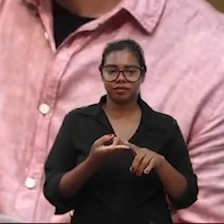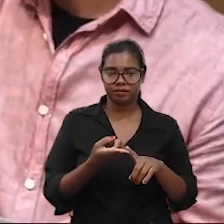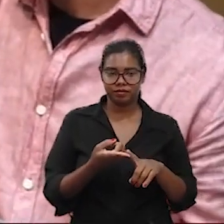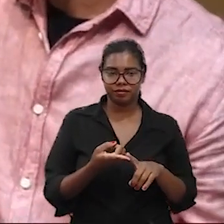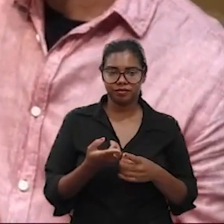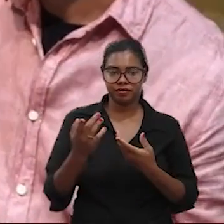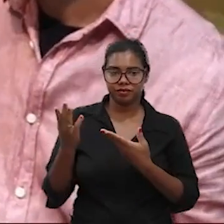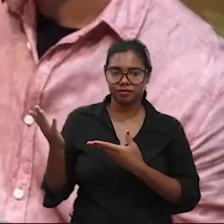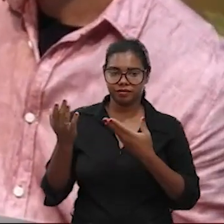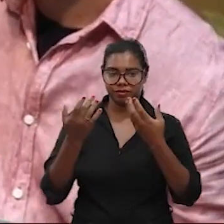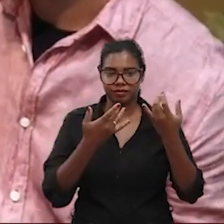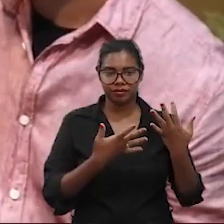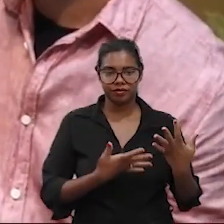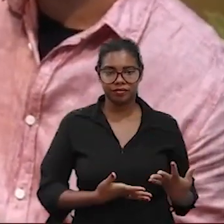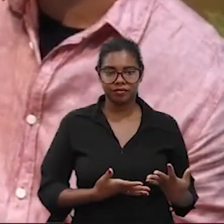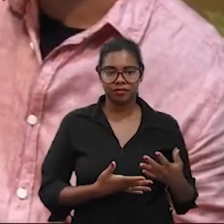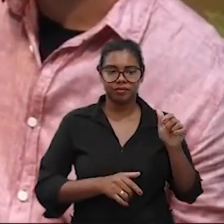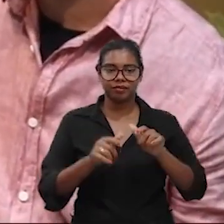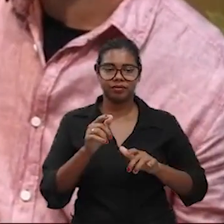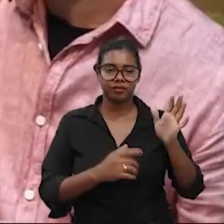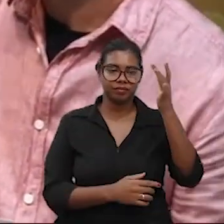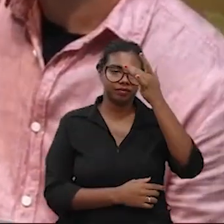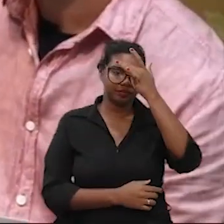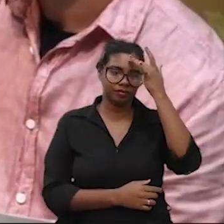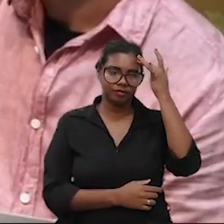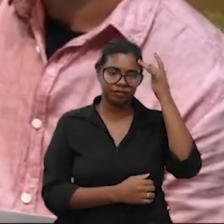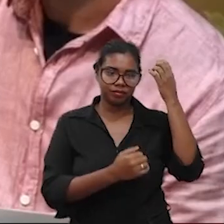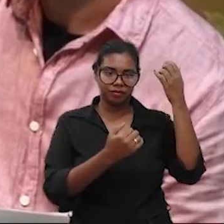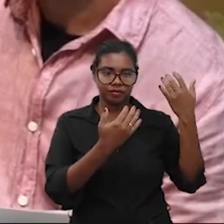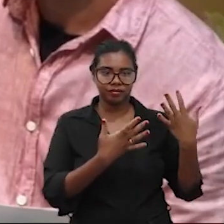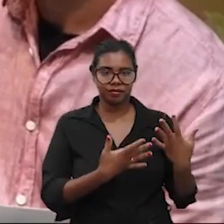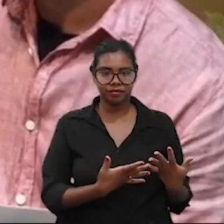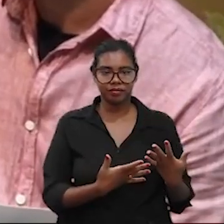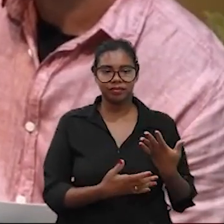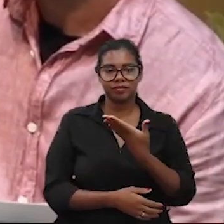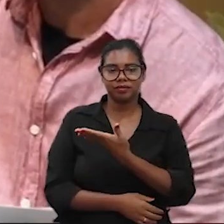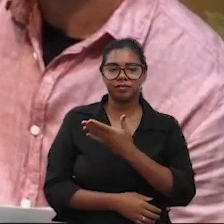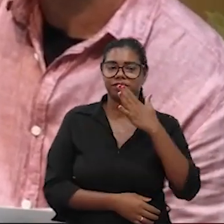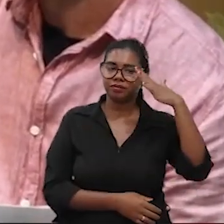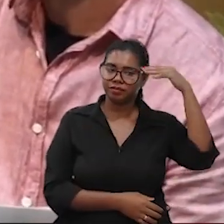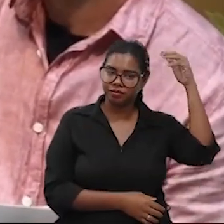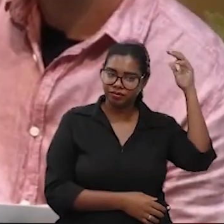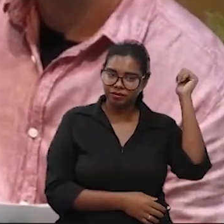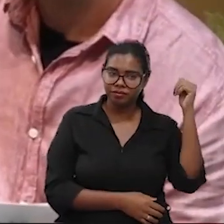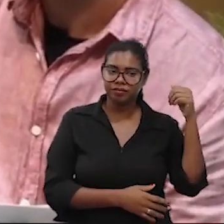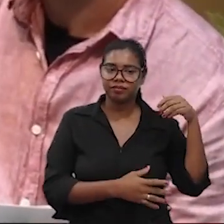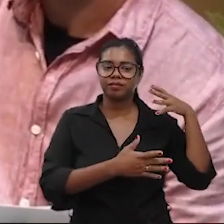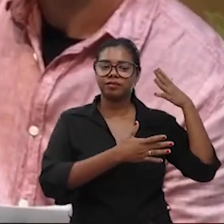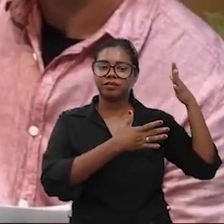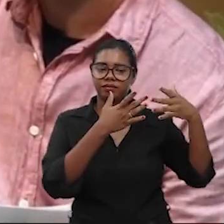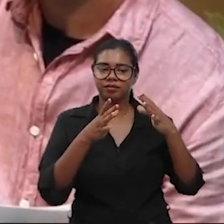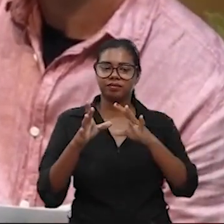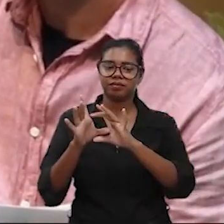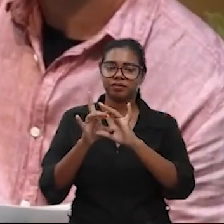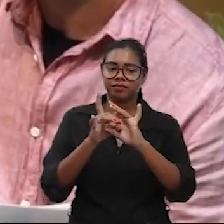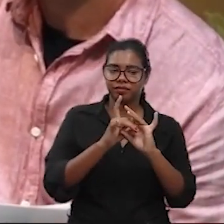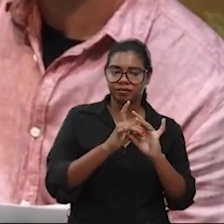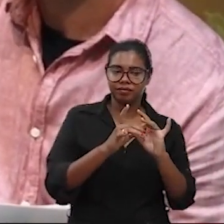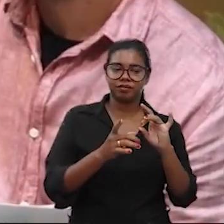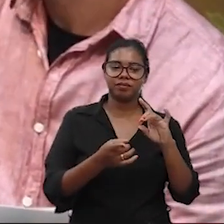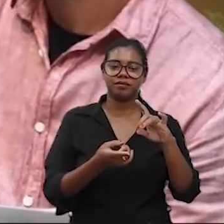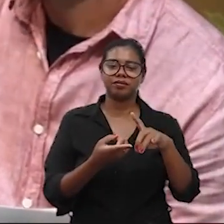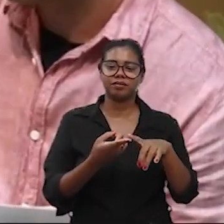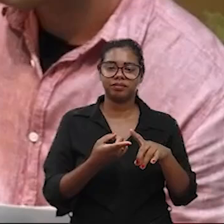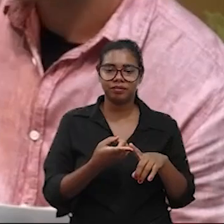sempre digo, as pessoas falam, né, que já sou bem conhecido nesse contexto, mas eu digo que é uma